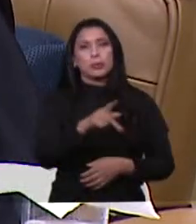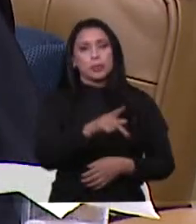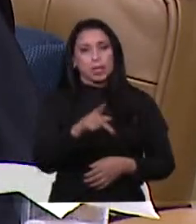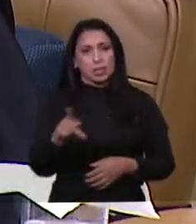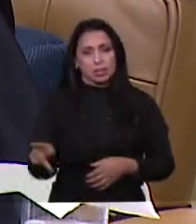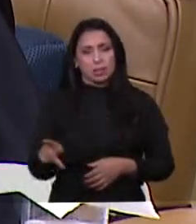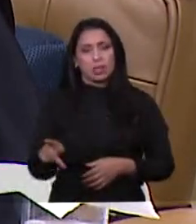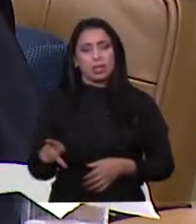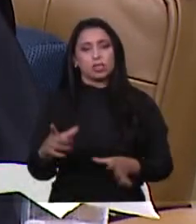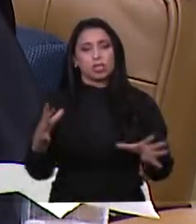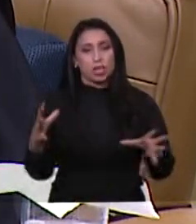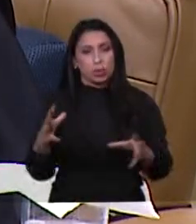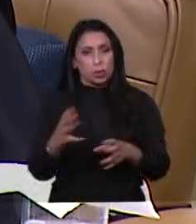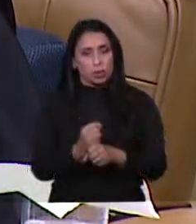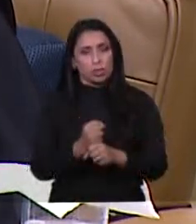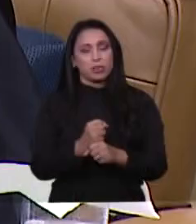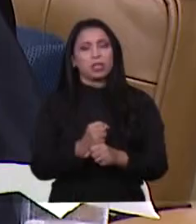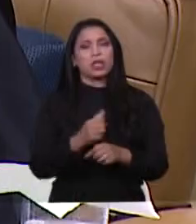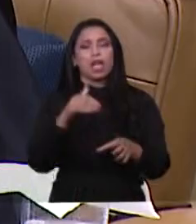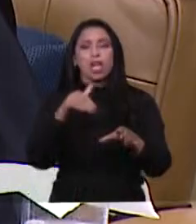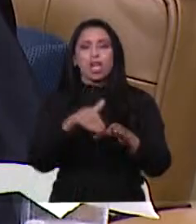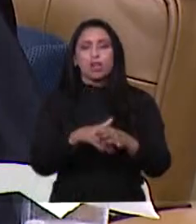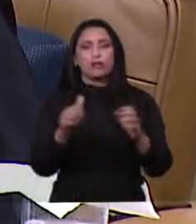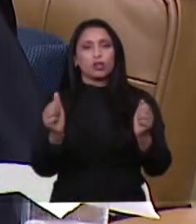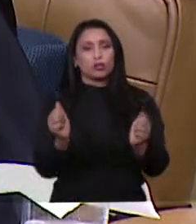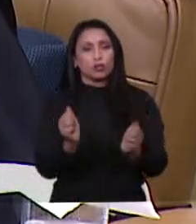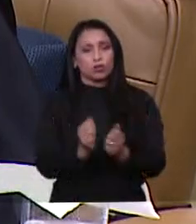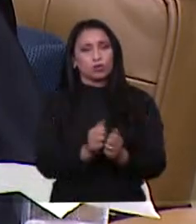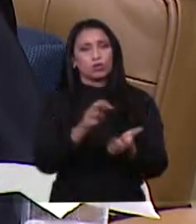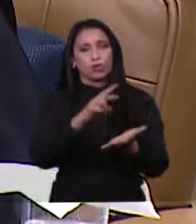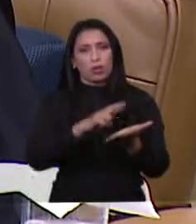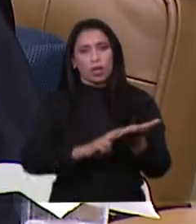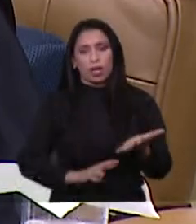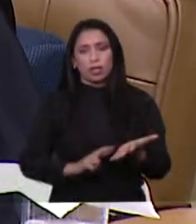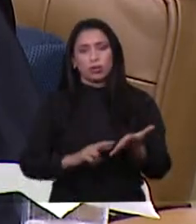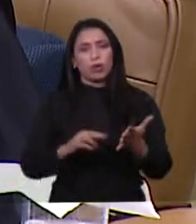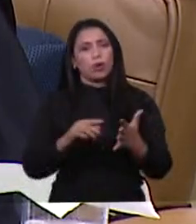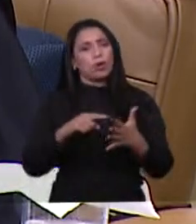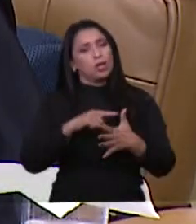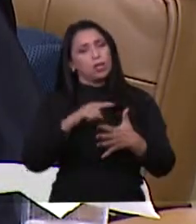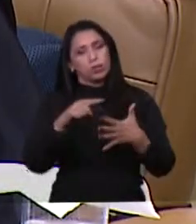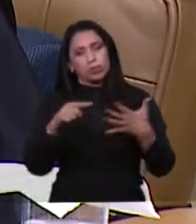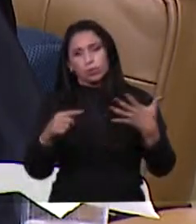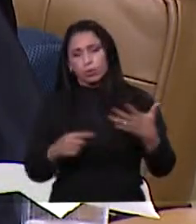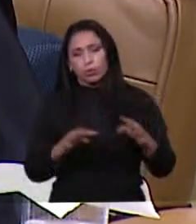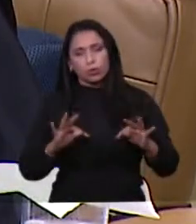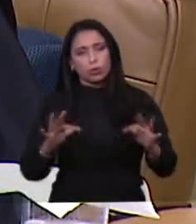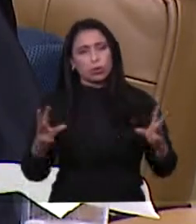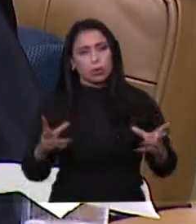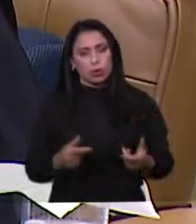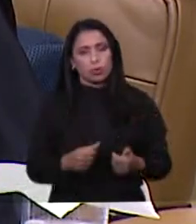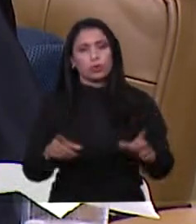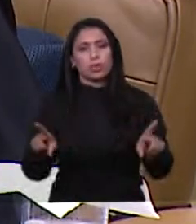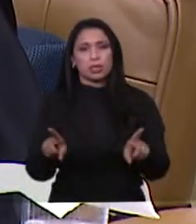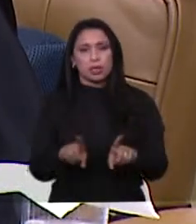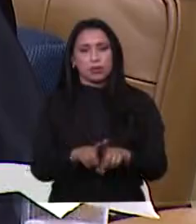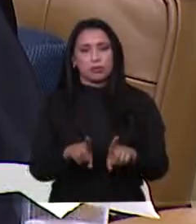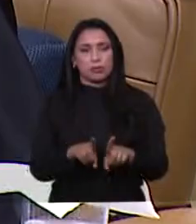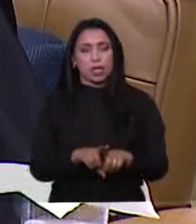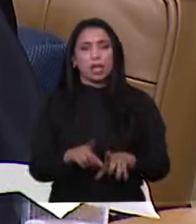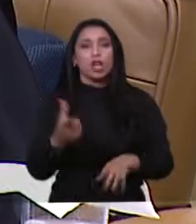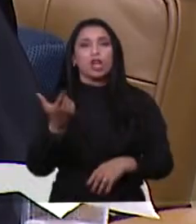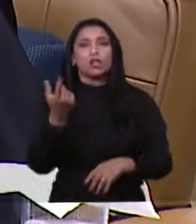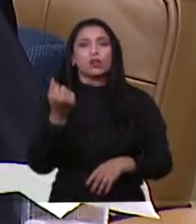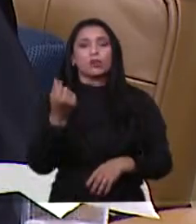também quanto à dosimetria, acompanho integralmente sua excelência o relator e, do mesmo modo, na fixação do